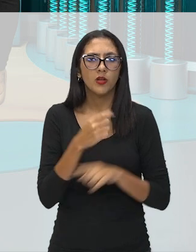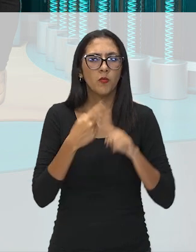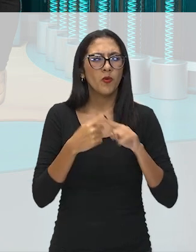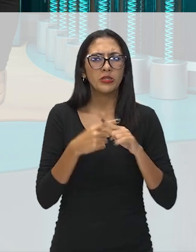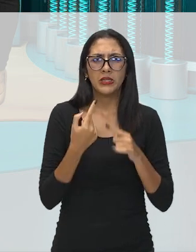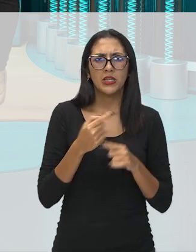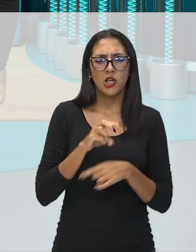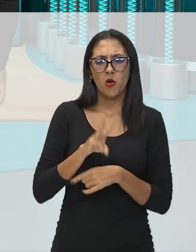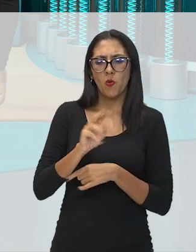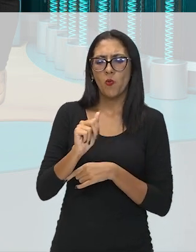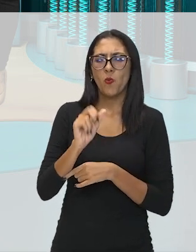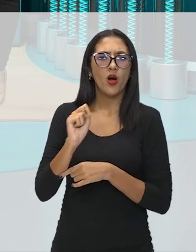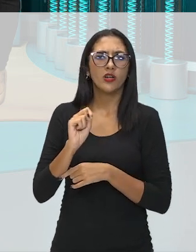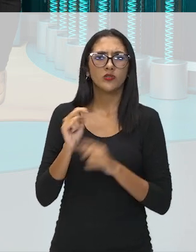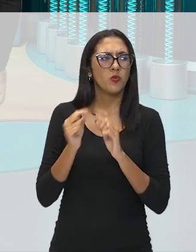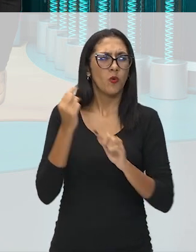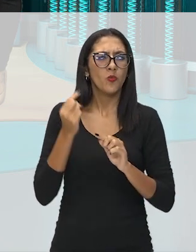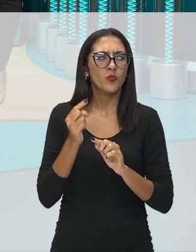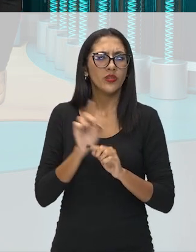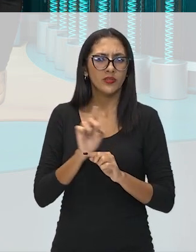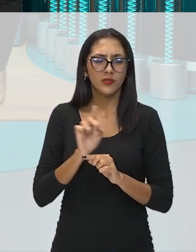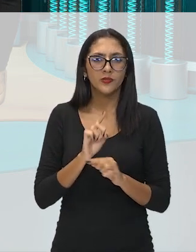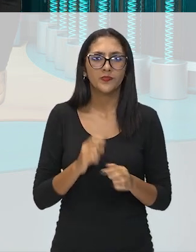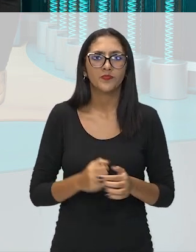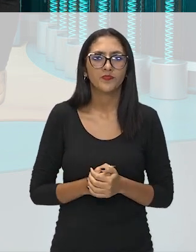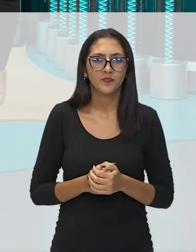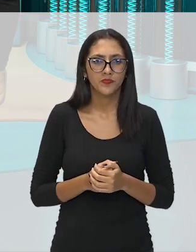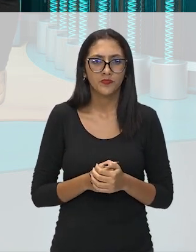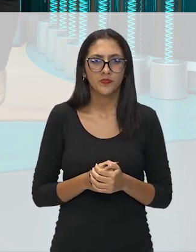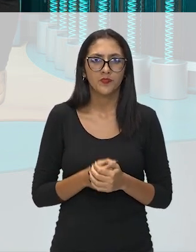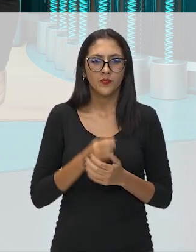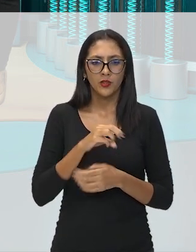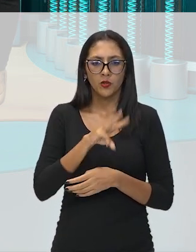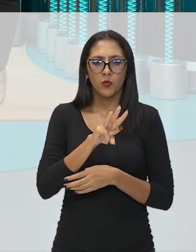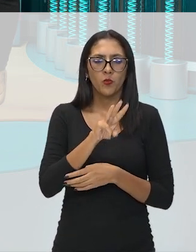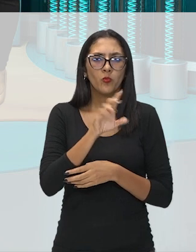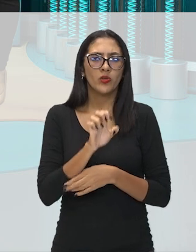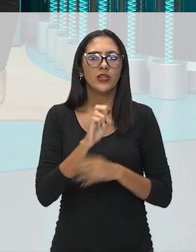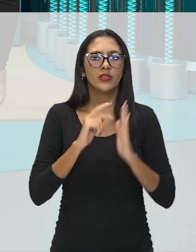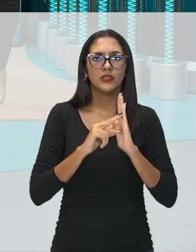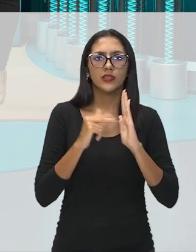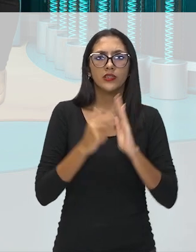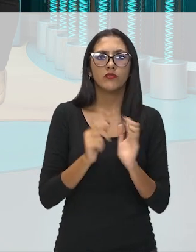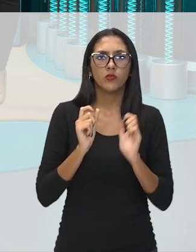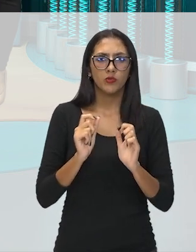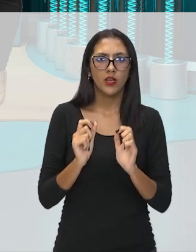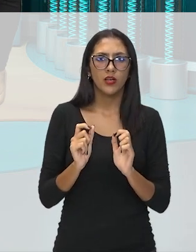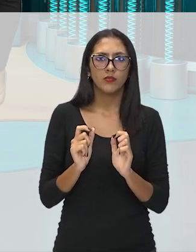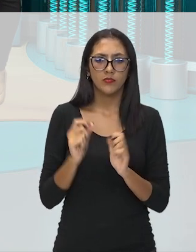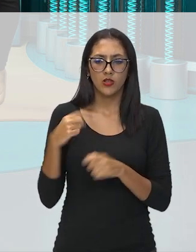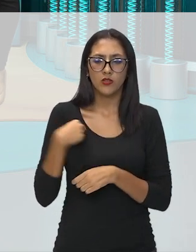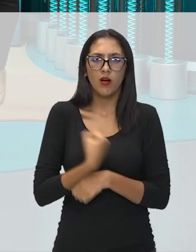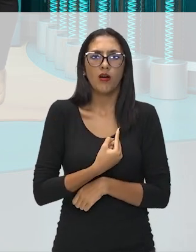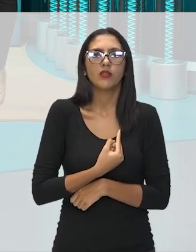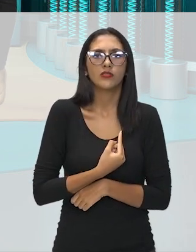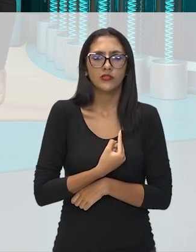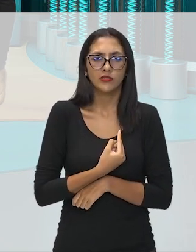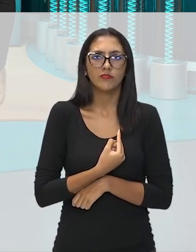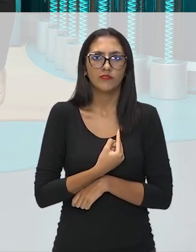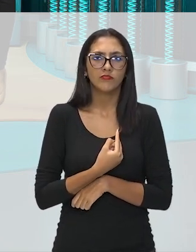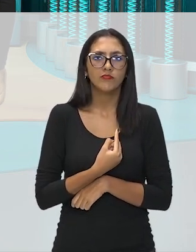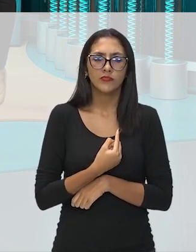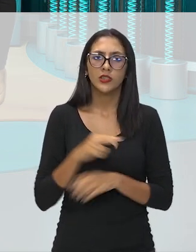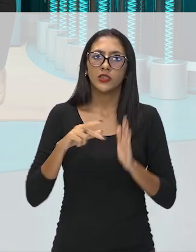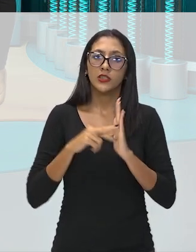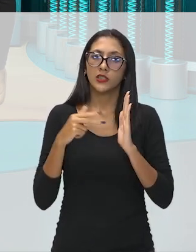was? Porque o we somos nós, tá bom? Então, nós é plural, por isso que foi utilizado aqui o were.